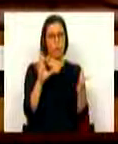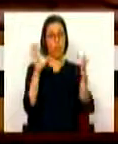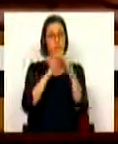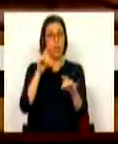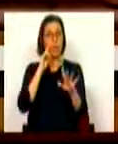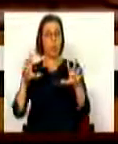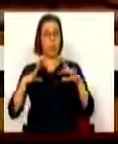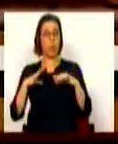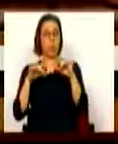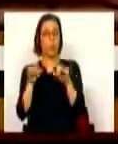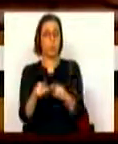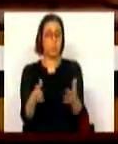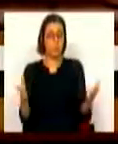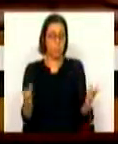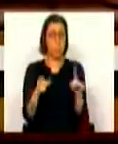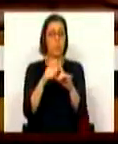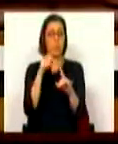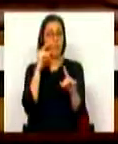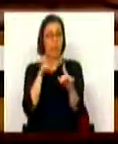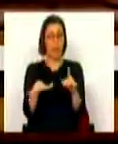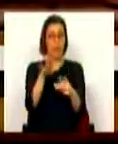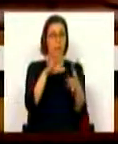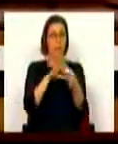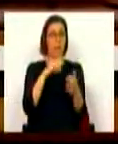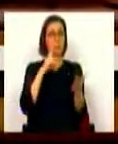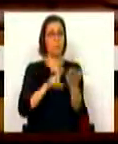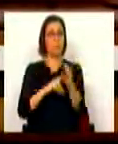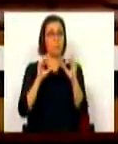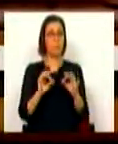ao turismo e, portanto, e haver nesse domínio, de facto,